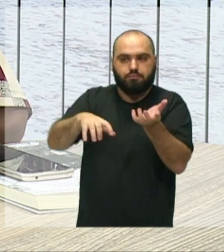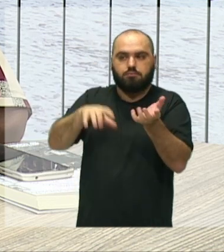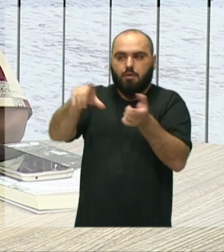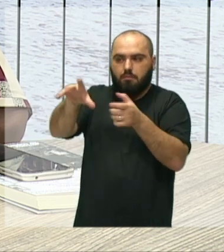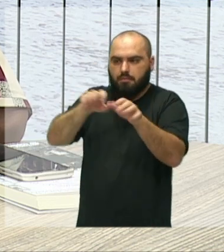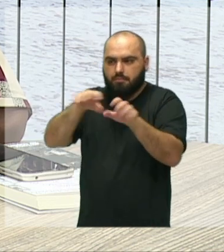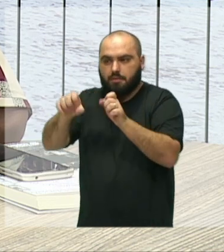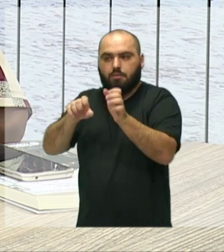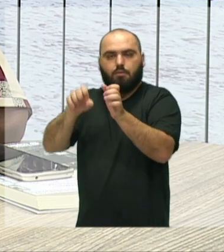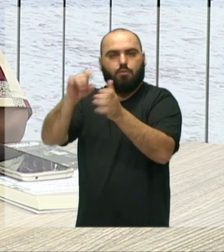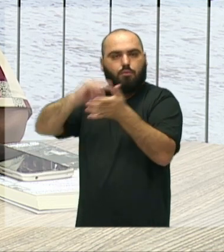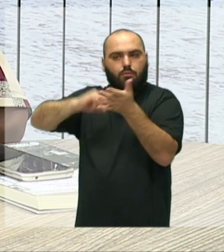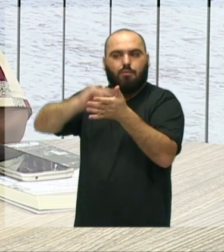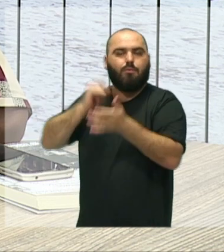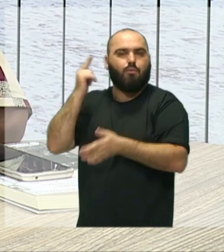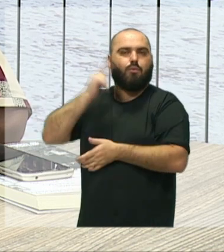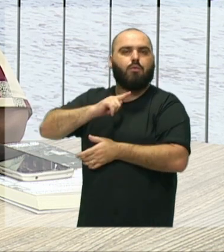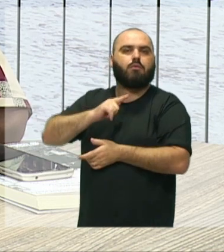para lembrar que em